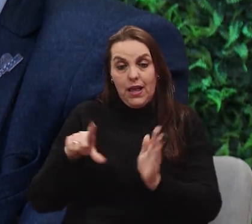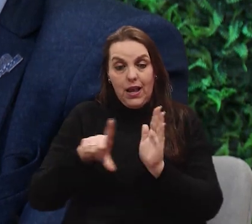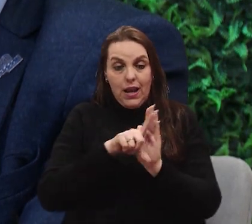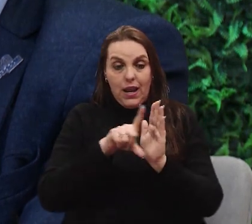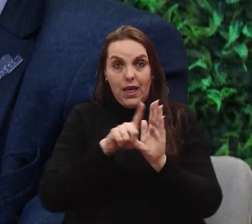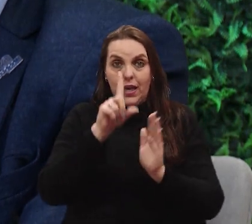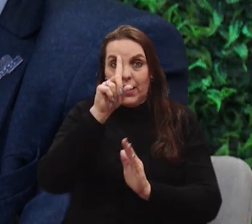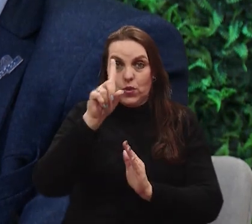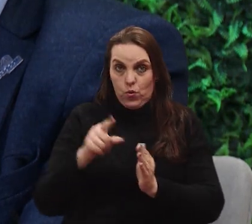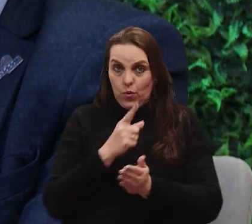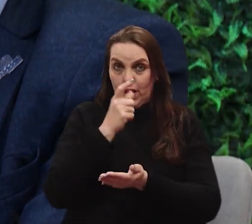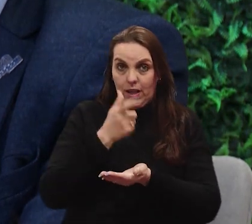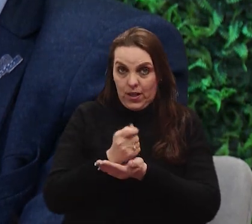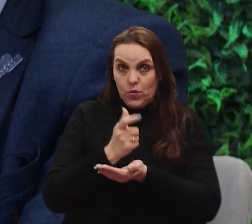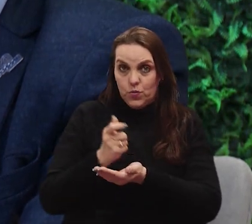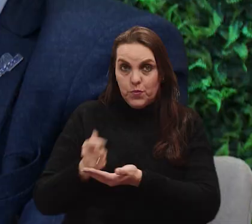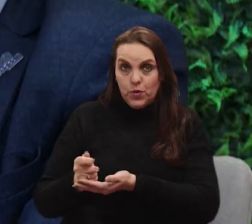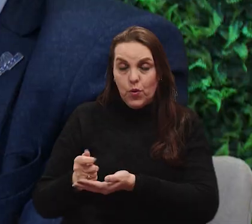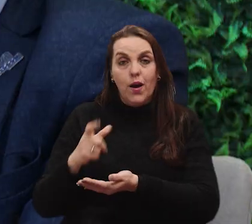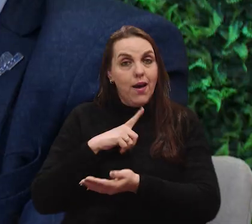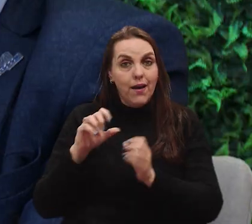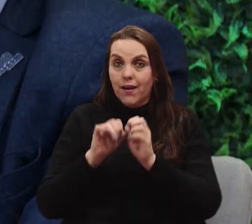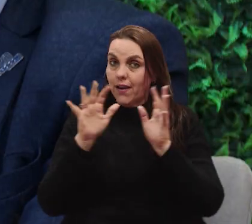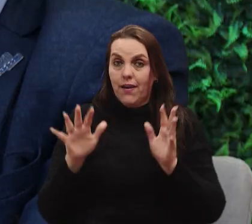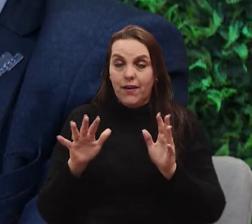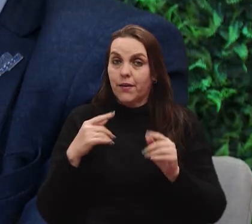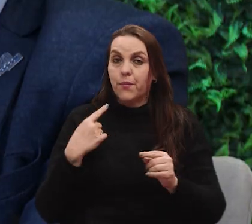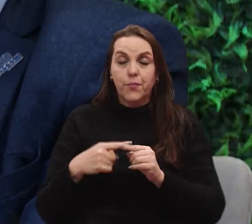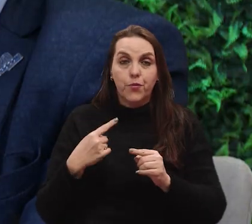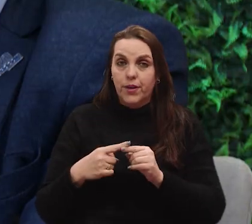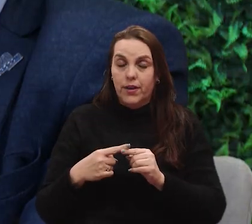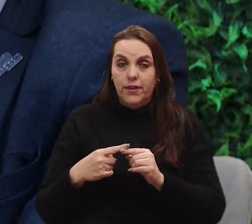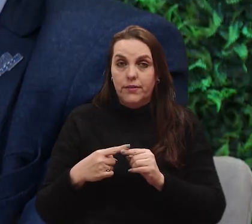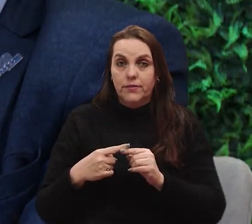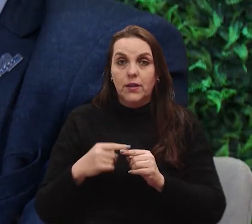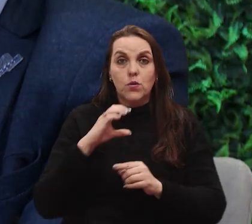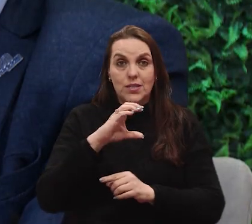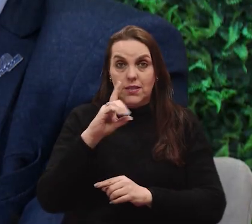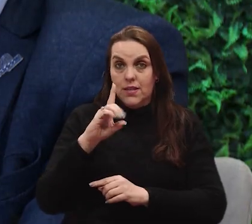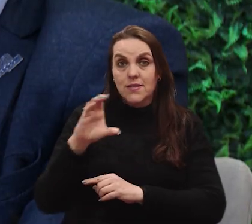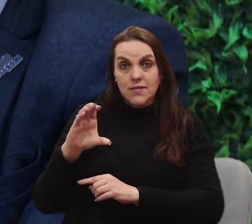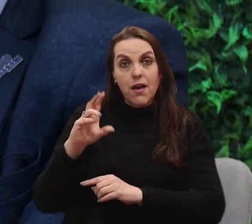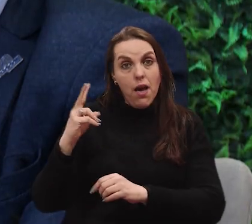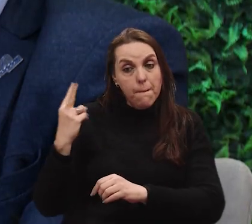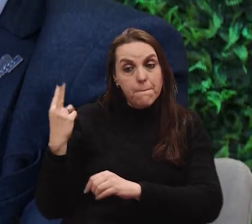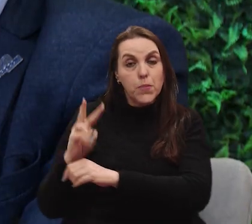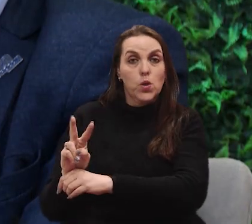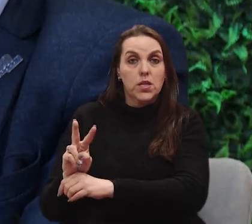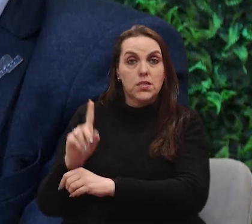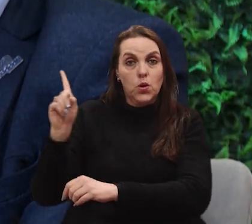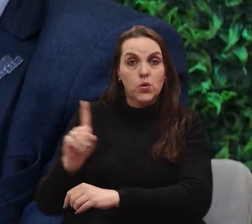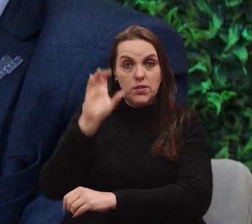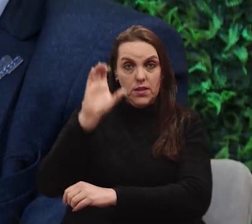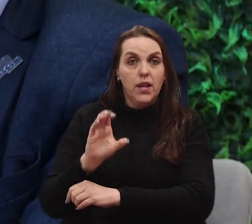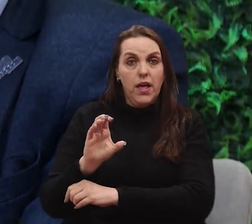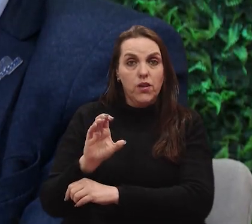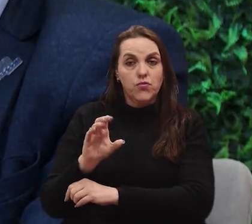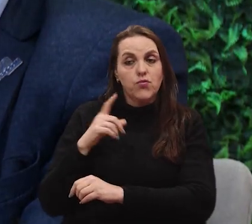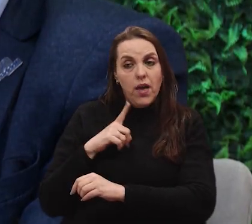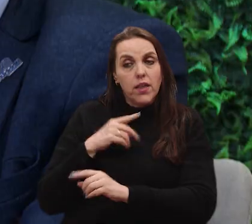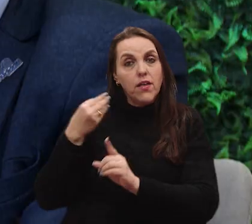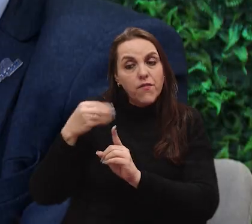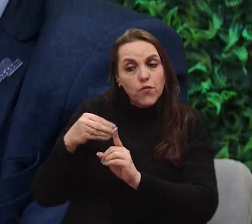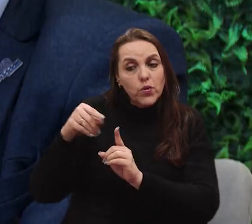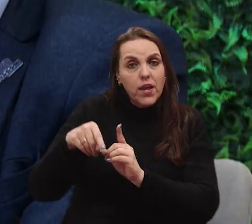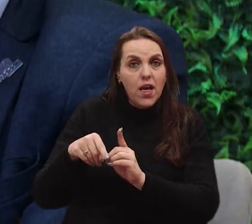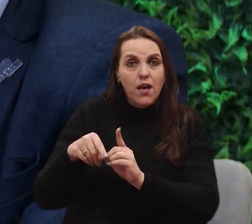é clara nesse seu Código de Defesa do Consumidor. Por quê? Porque é um código protetivo, que busca o quê? Buscar o vulnerável e